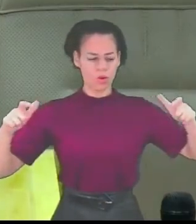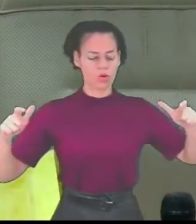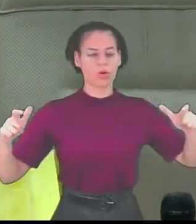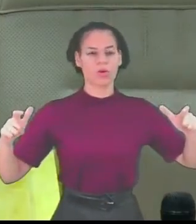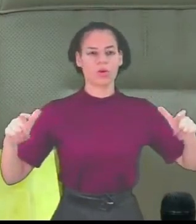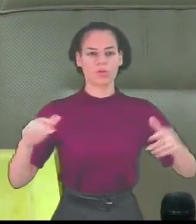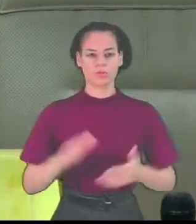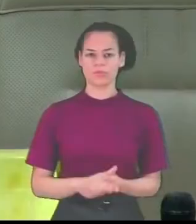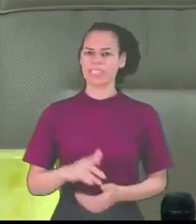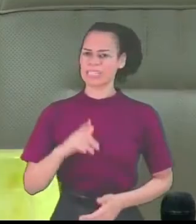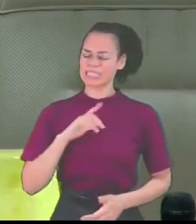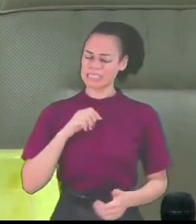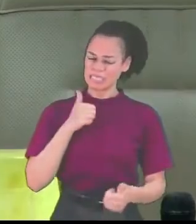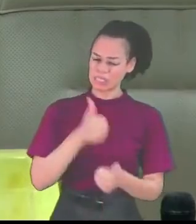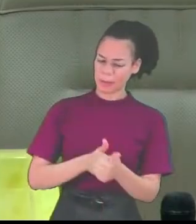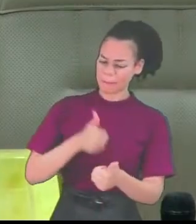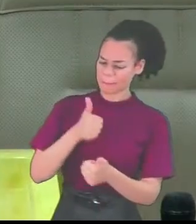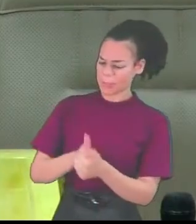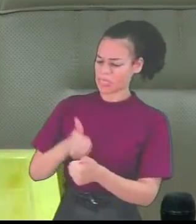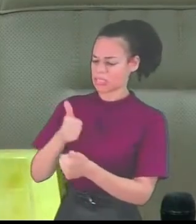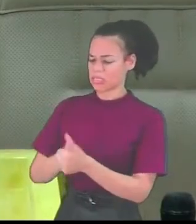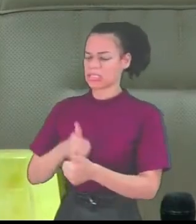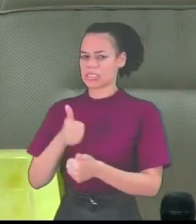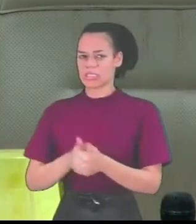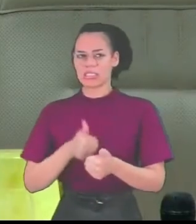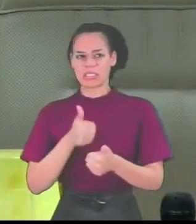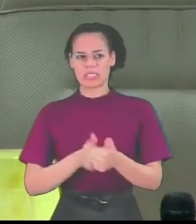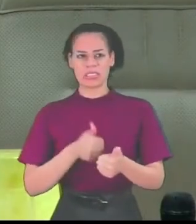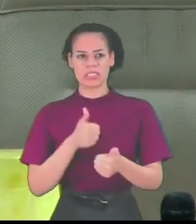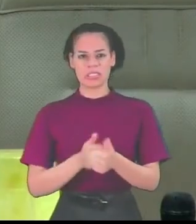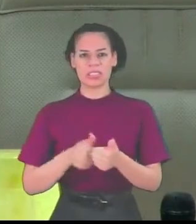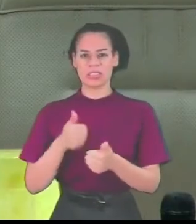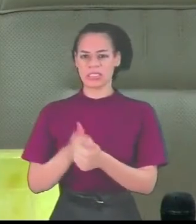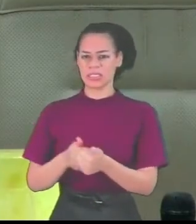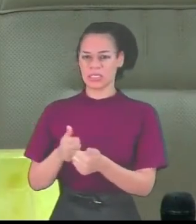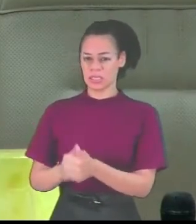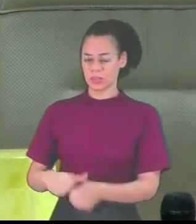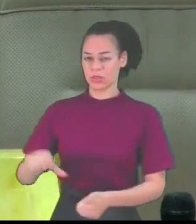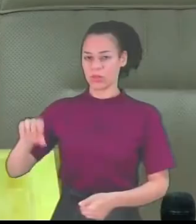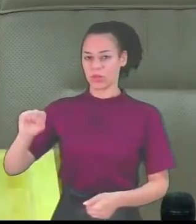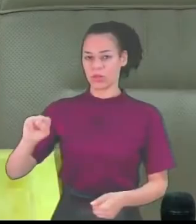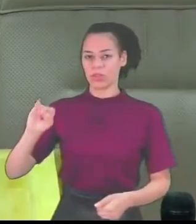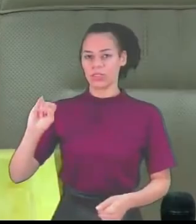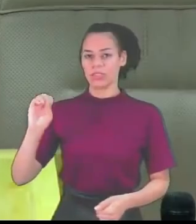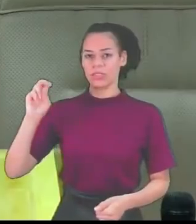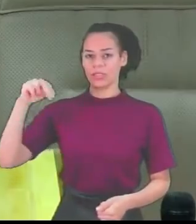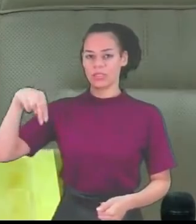é uma perseguição do sinédrio é uma perseguição interna